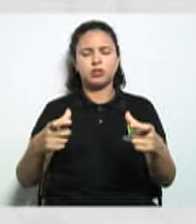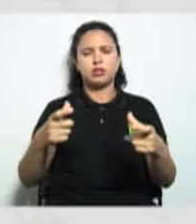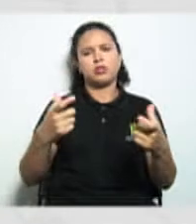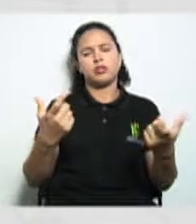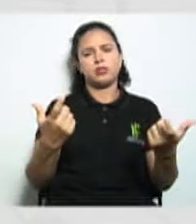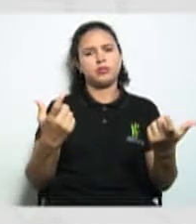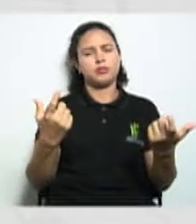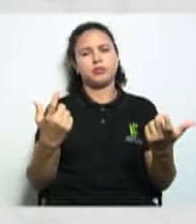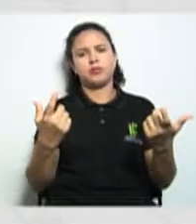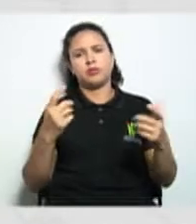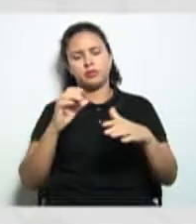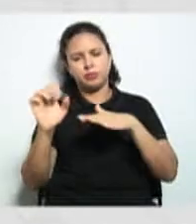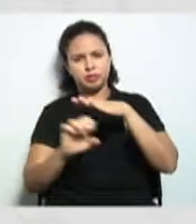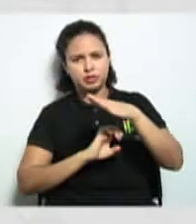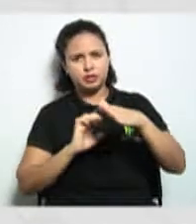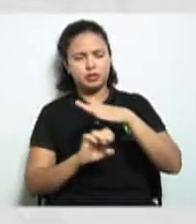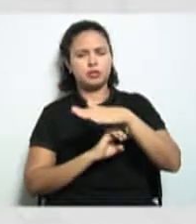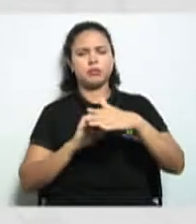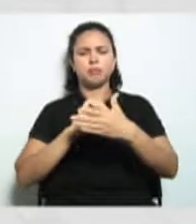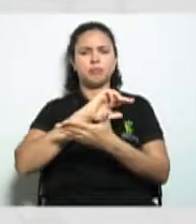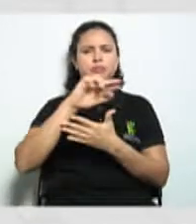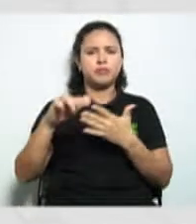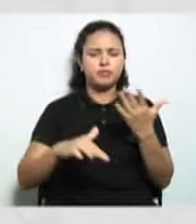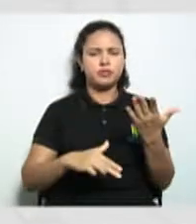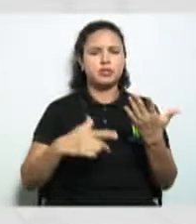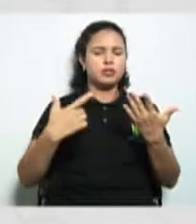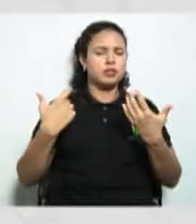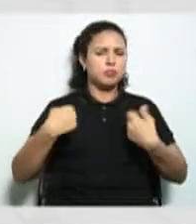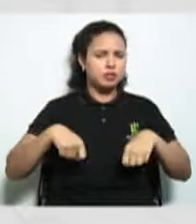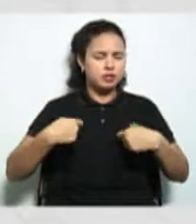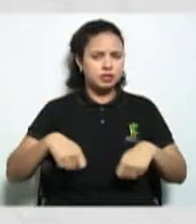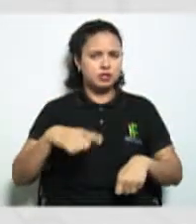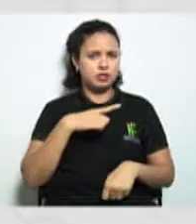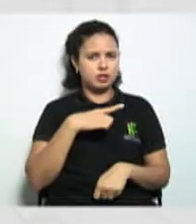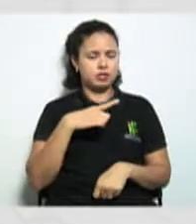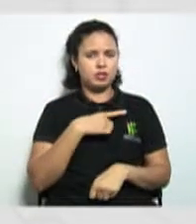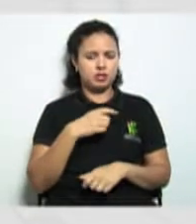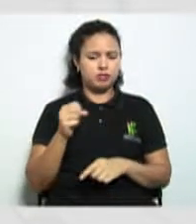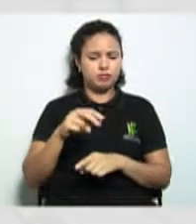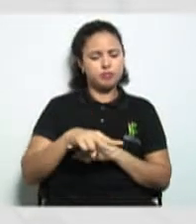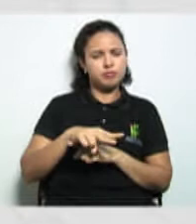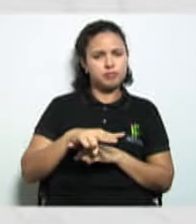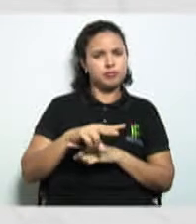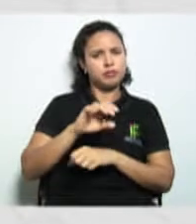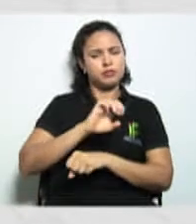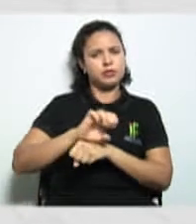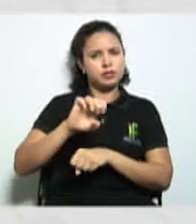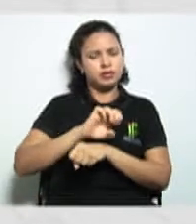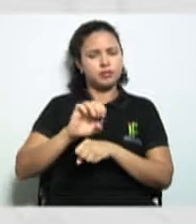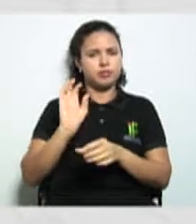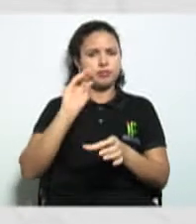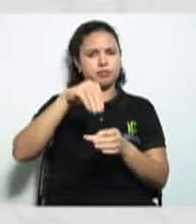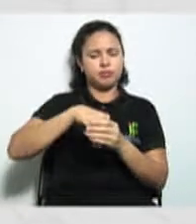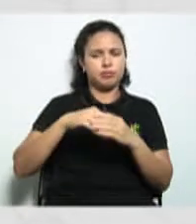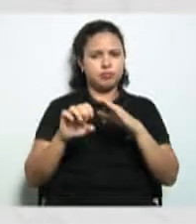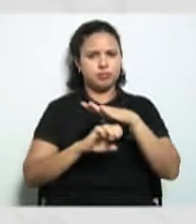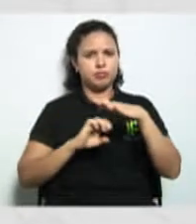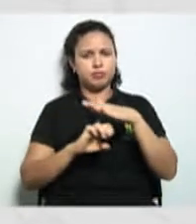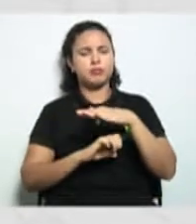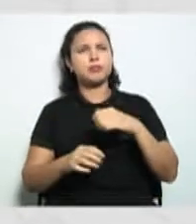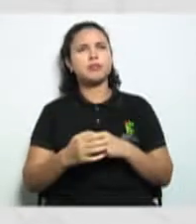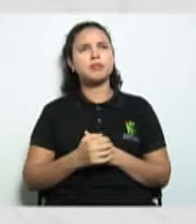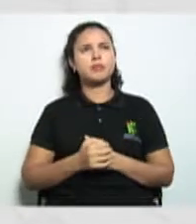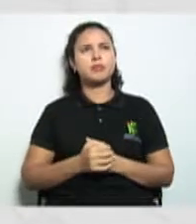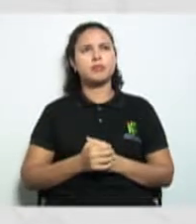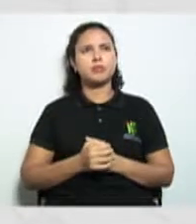que pretendem obter, né, ou ter estagiários na sua instituição. Depois nós temos